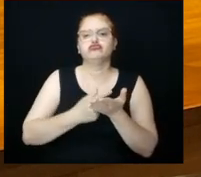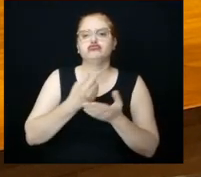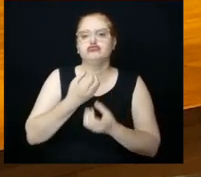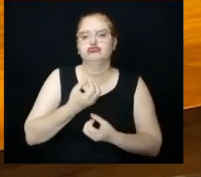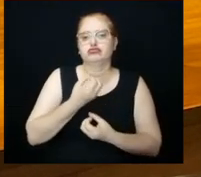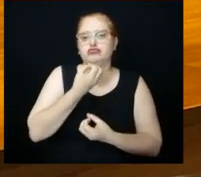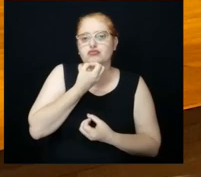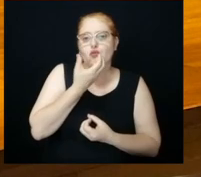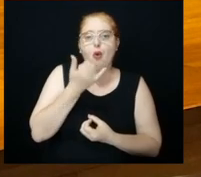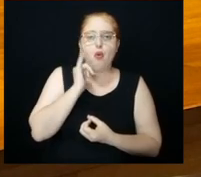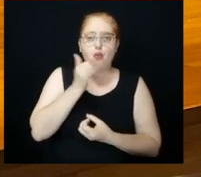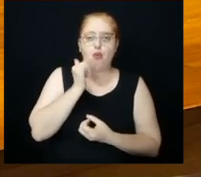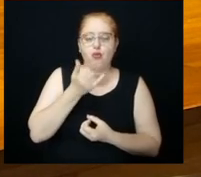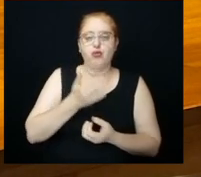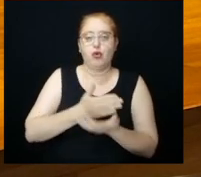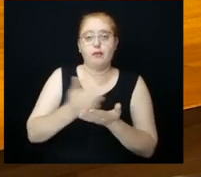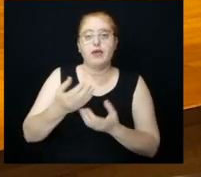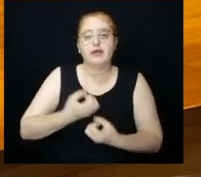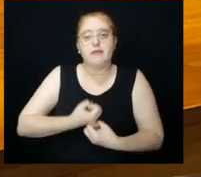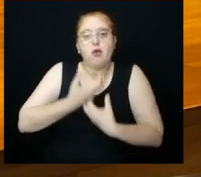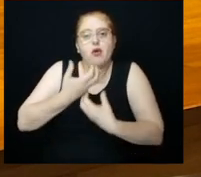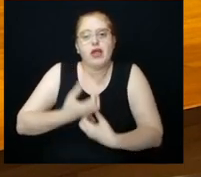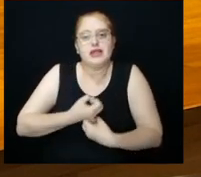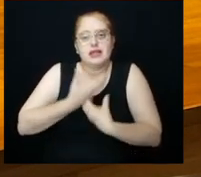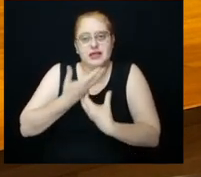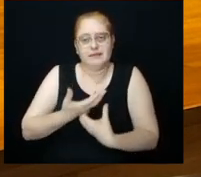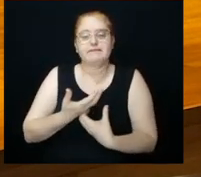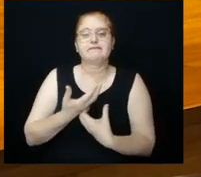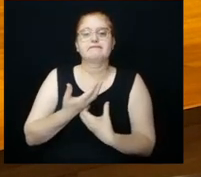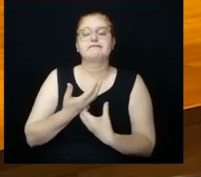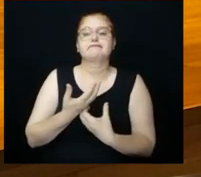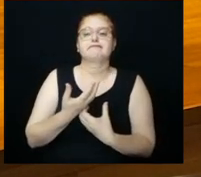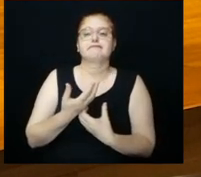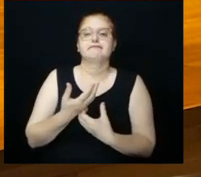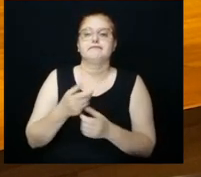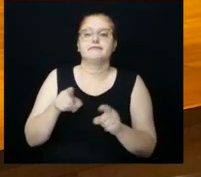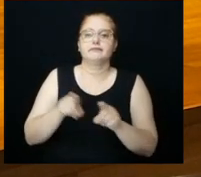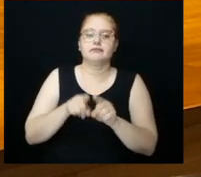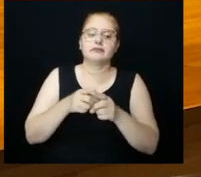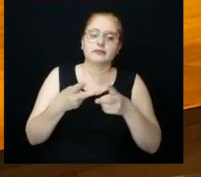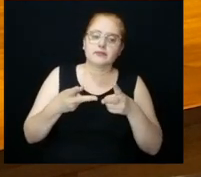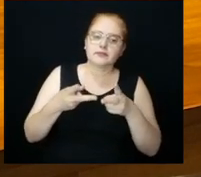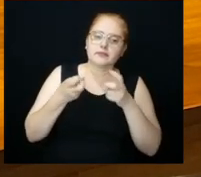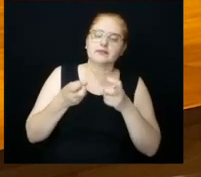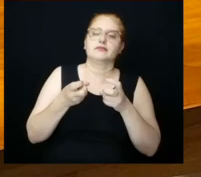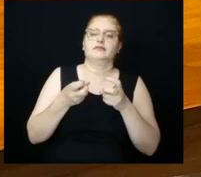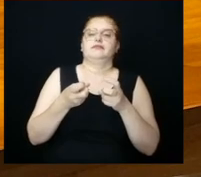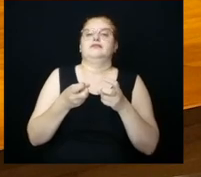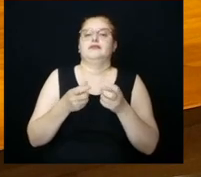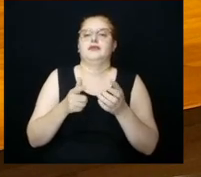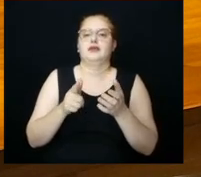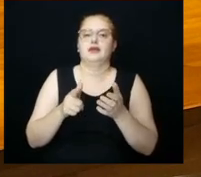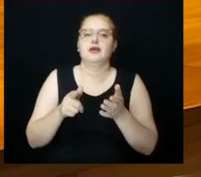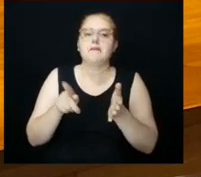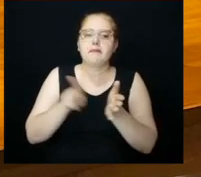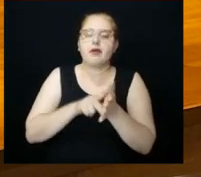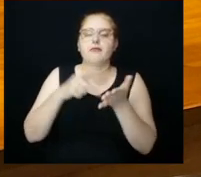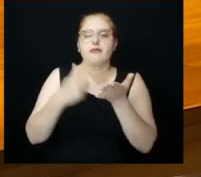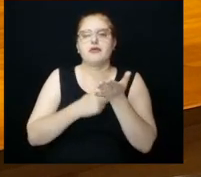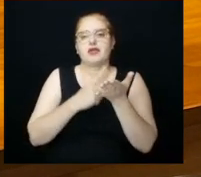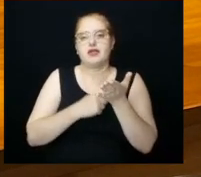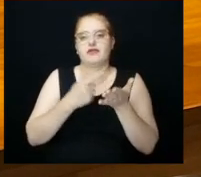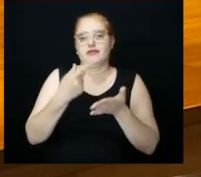poeta, né? Então a gente vai ver isso também na obra dele, o fato dele ser poeta num primeiro momento e